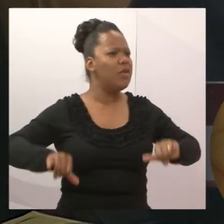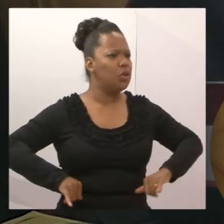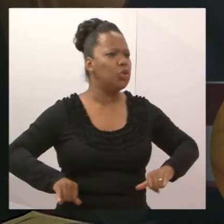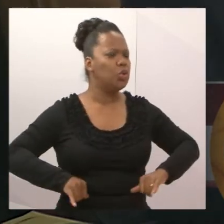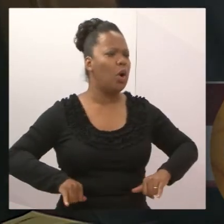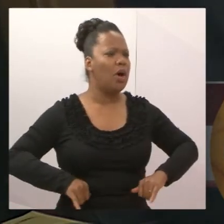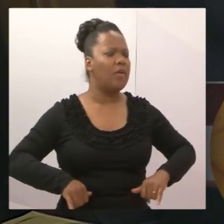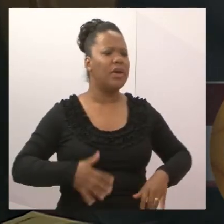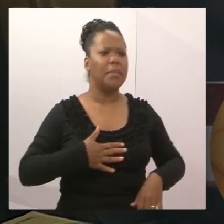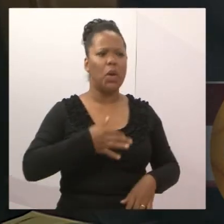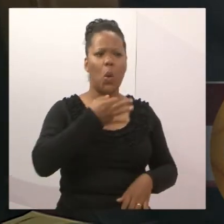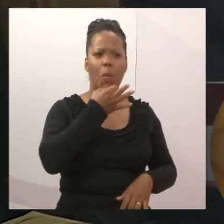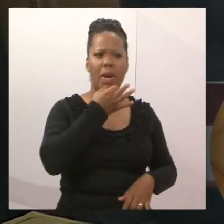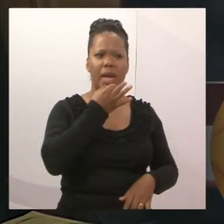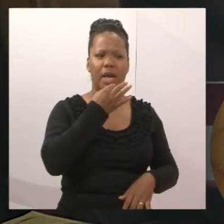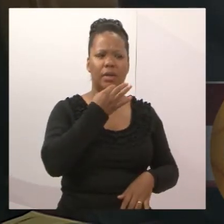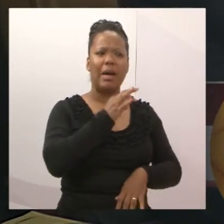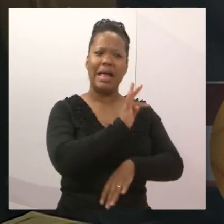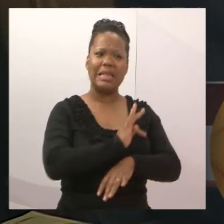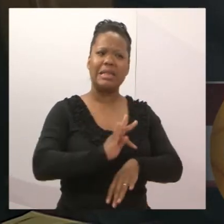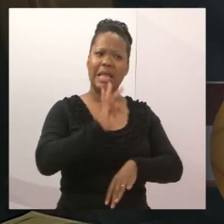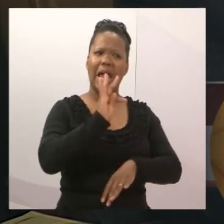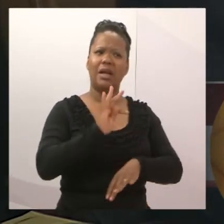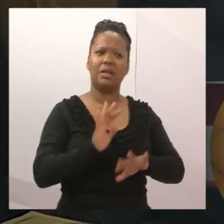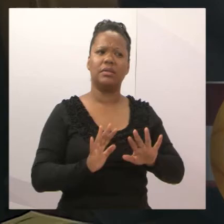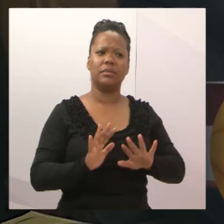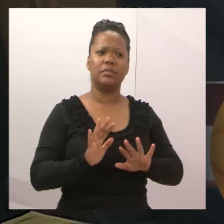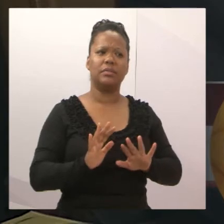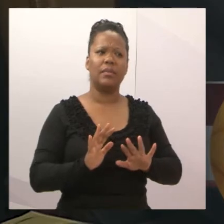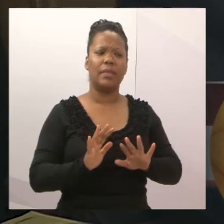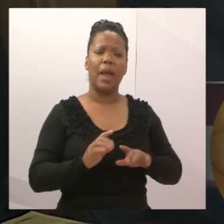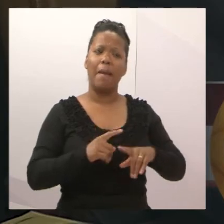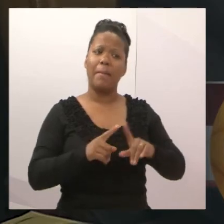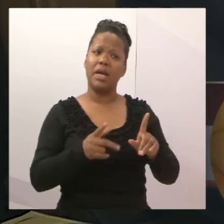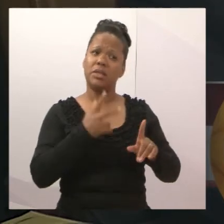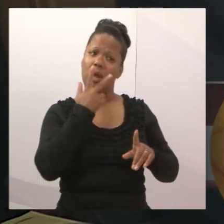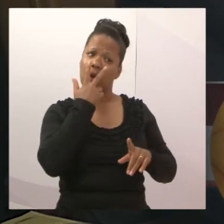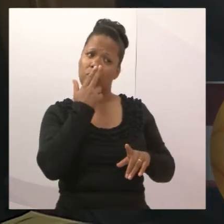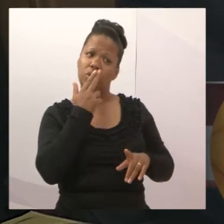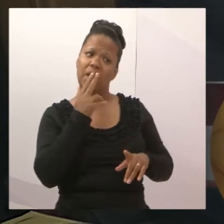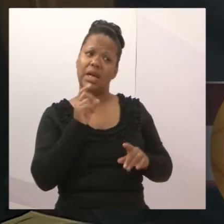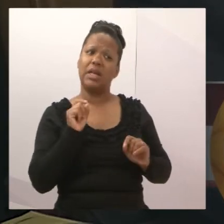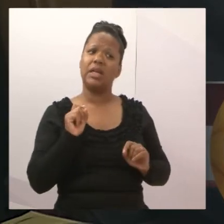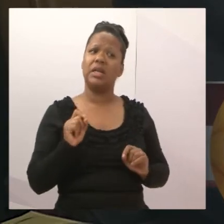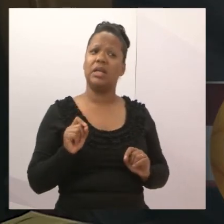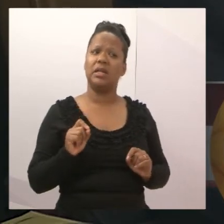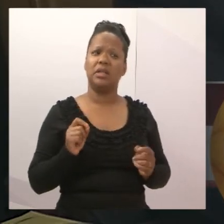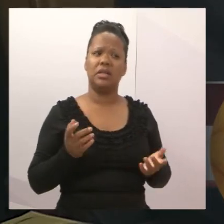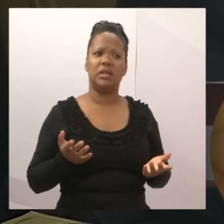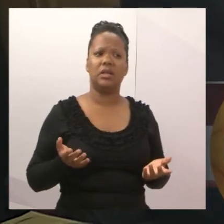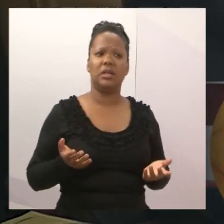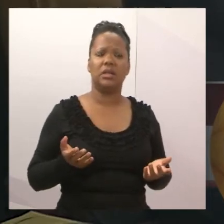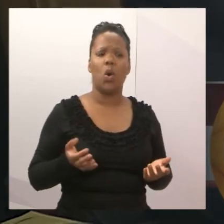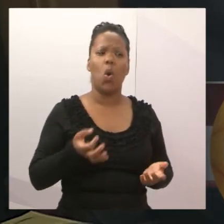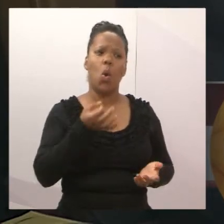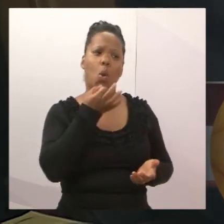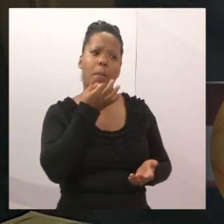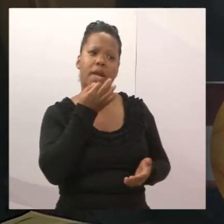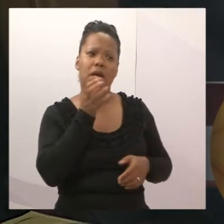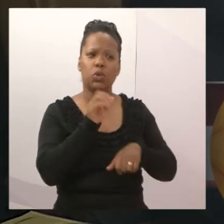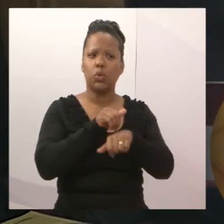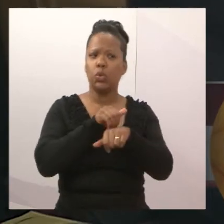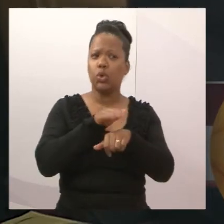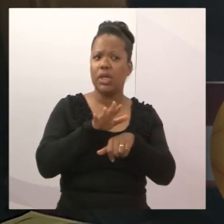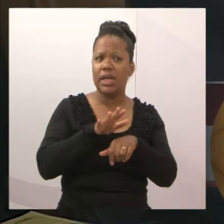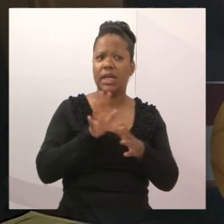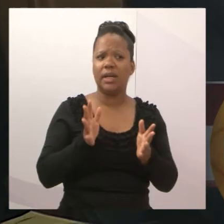minha posição aqui vai ser técnica, no momento tem que ser, mas no momento que eu achar que tenho que fazer sugestões para a